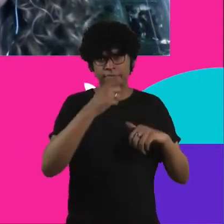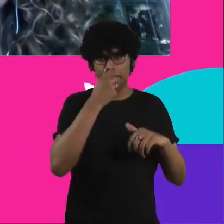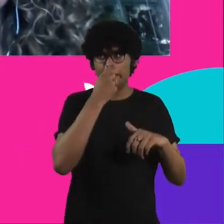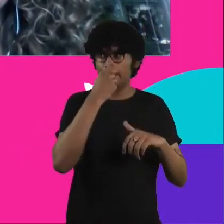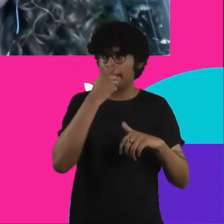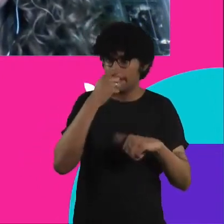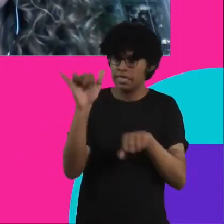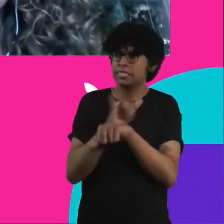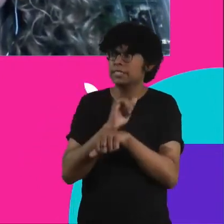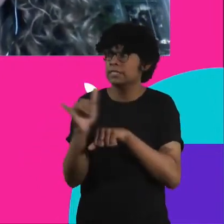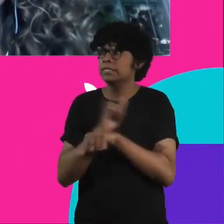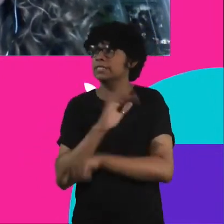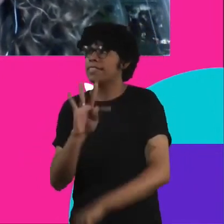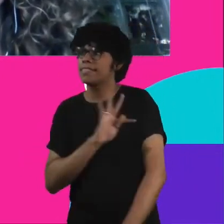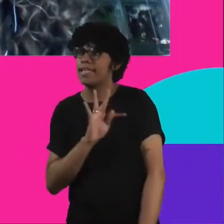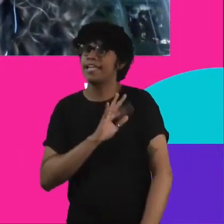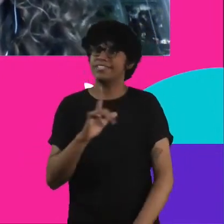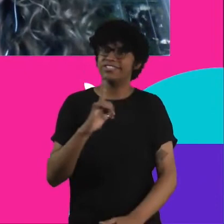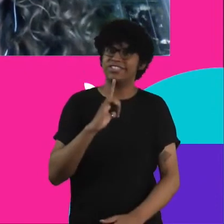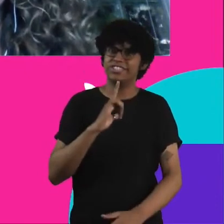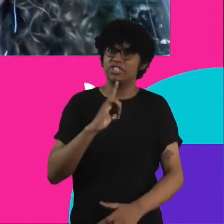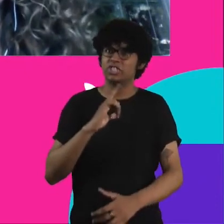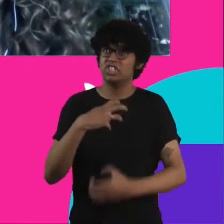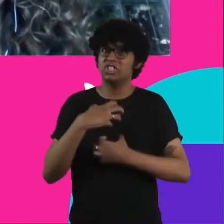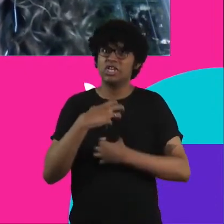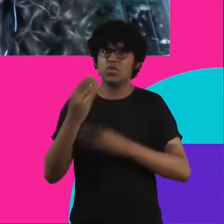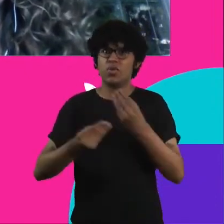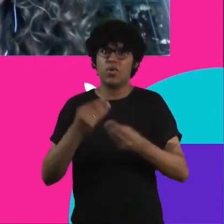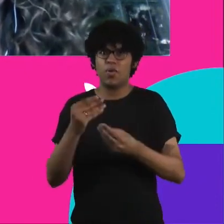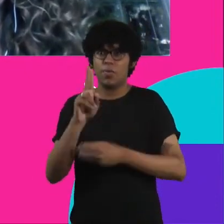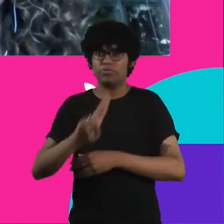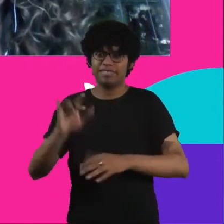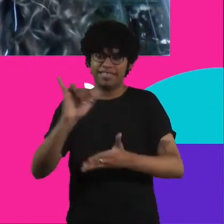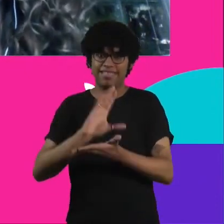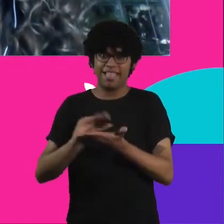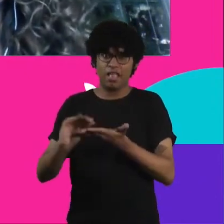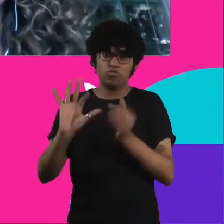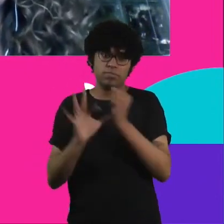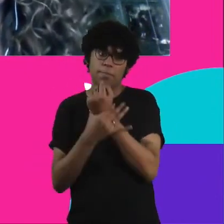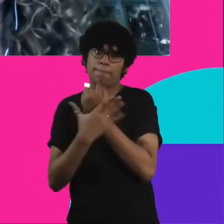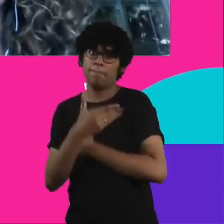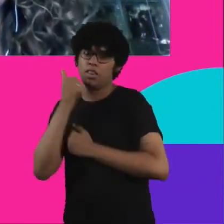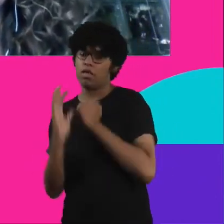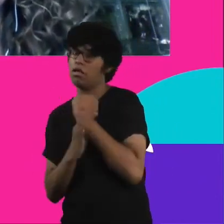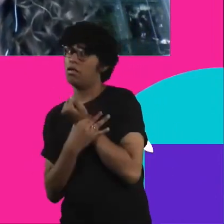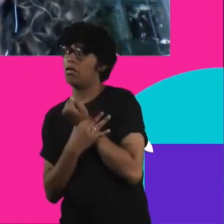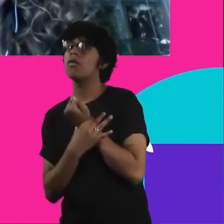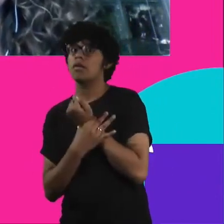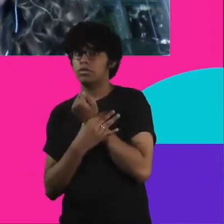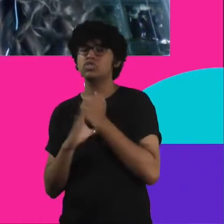ferramentas, técnicas, formas da gente mesmo lidar com os nossos dados, proteger eles melhores. Esses recursos analíticos já estão